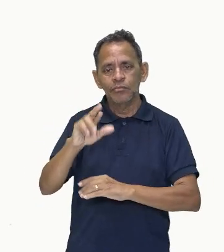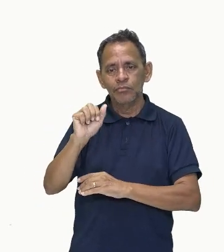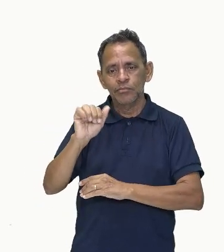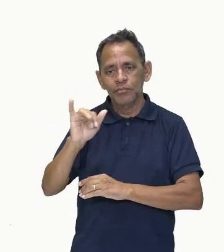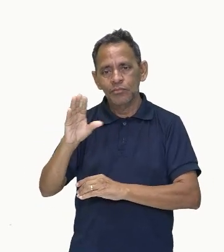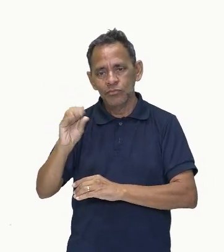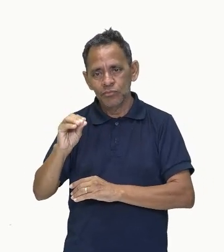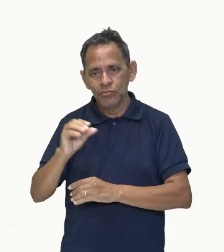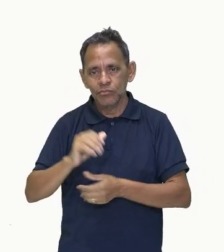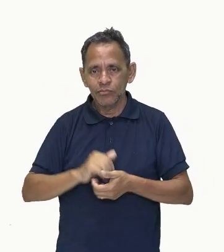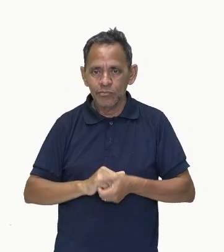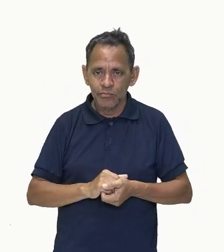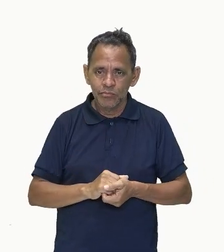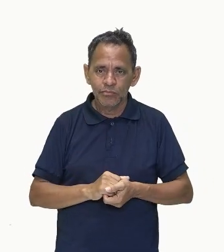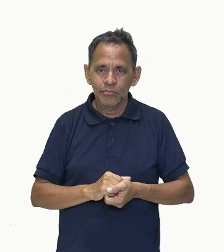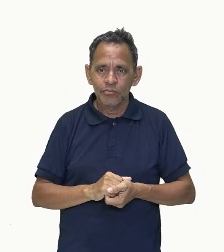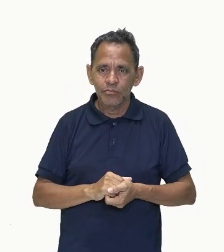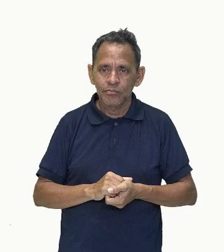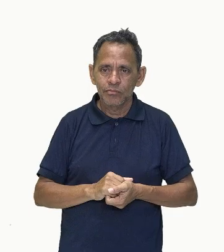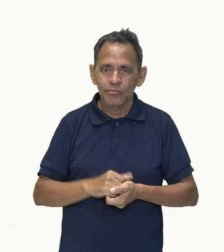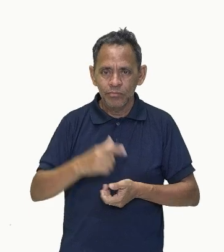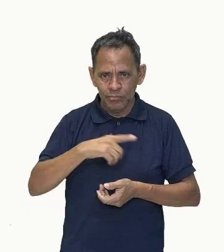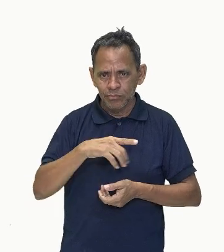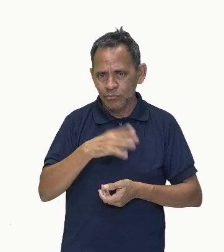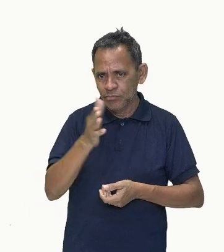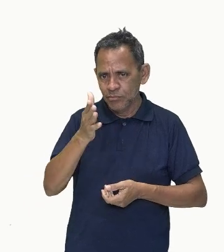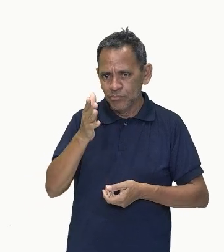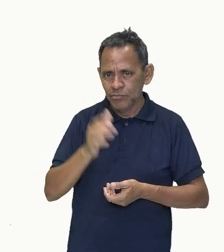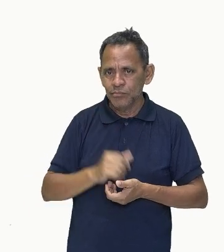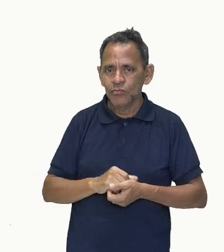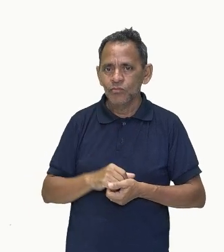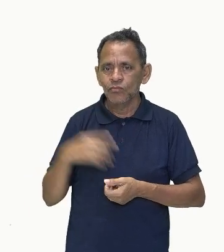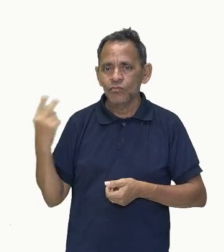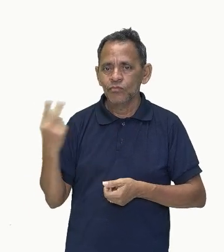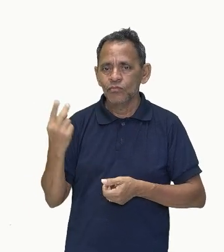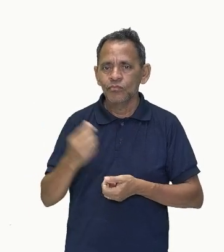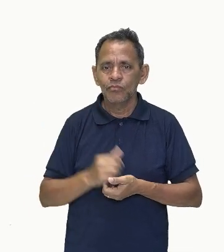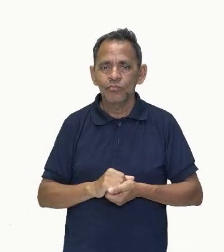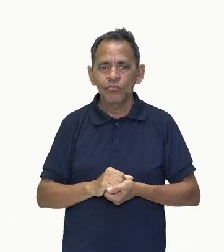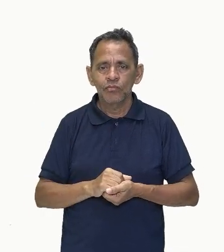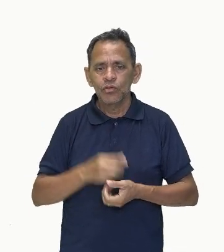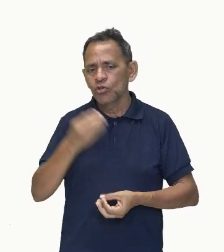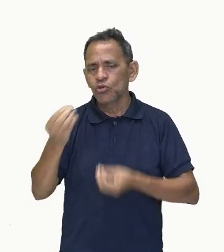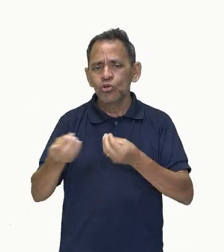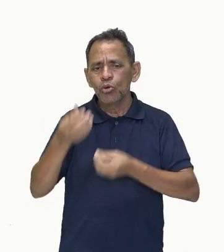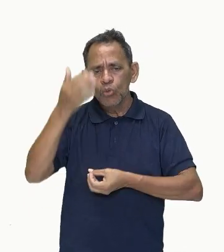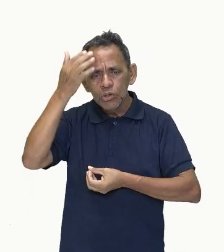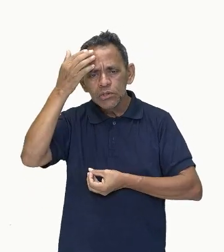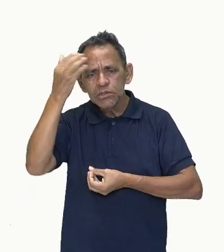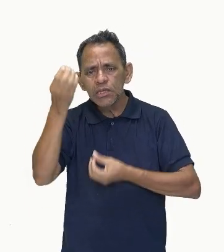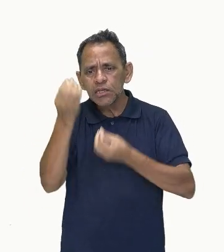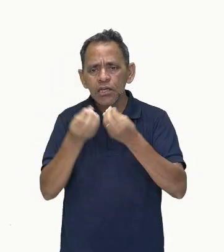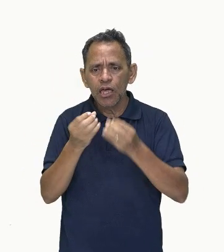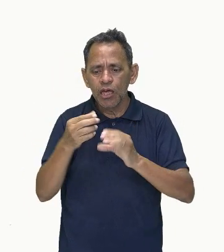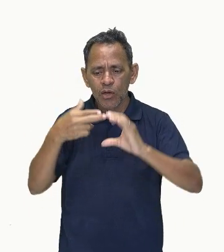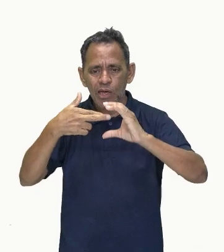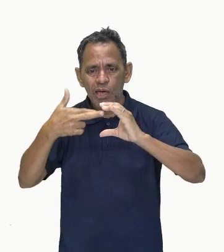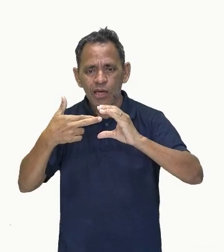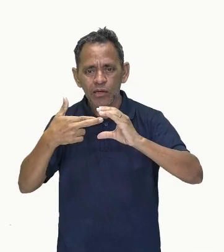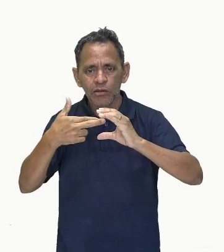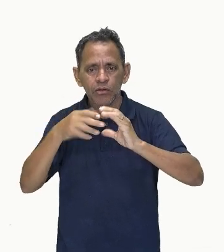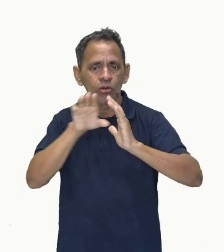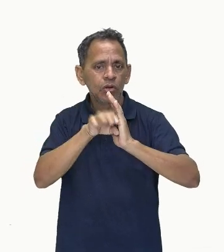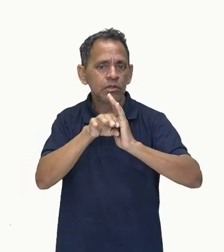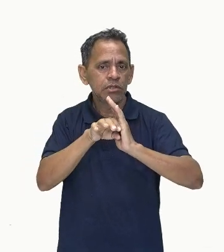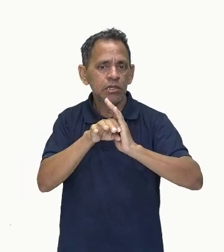muito o que pensar. Né? Por que eu sei que é o raio? Porque, por definição, o raio é um